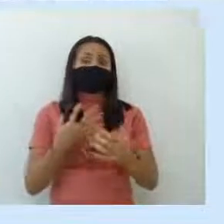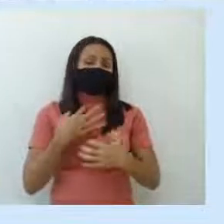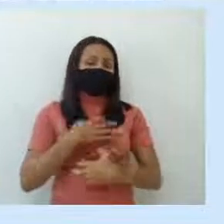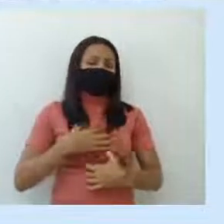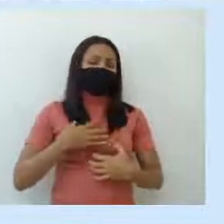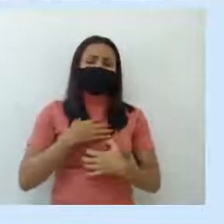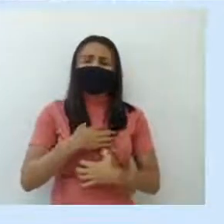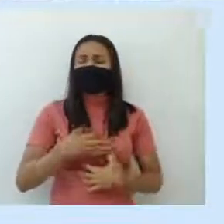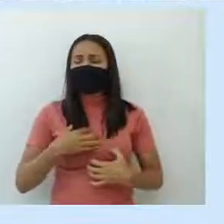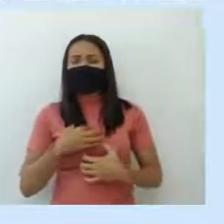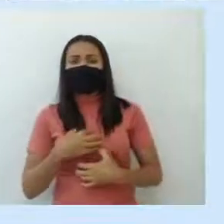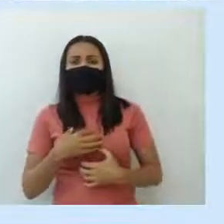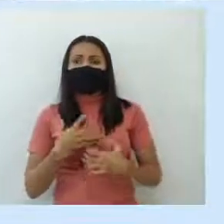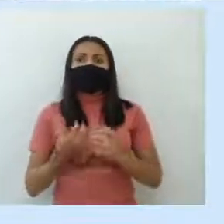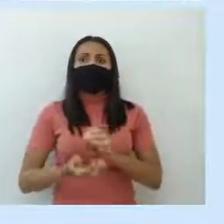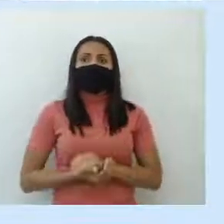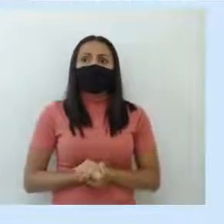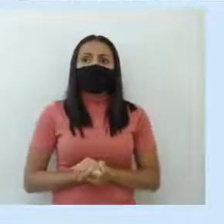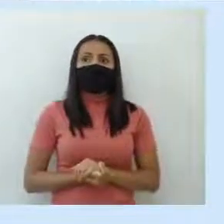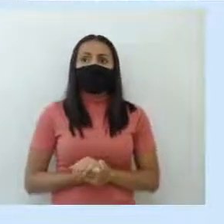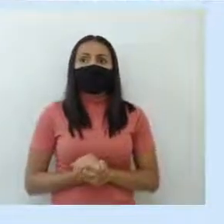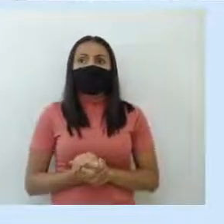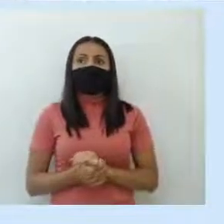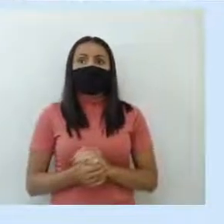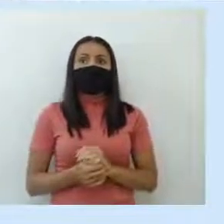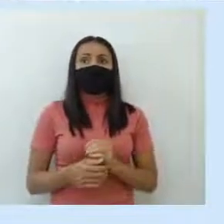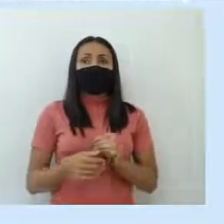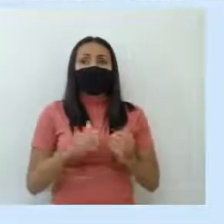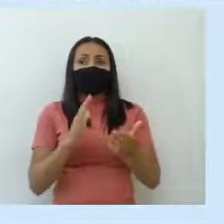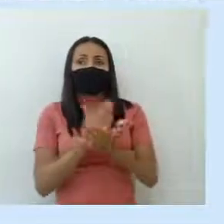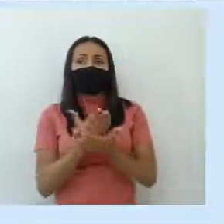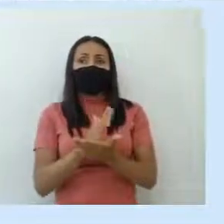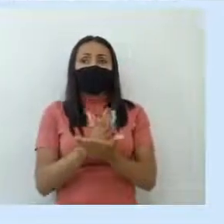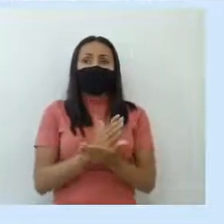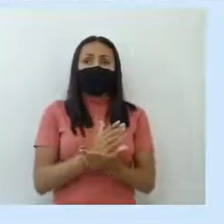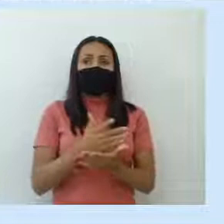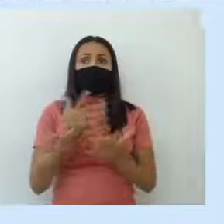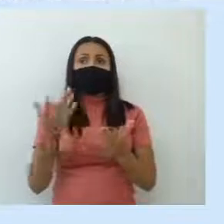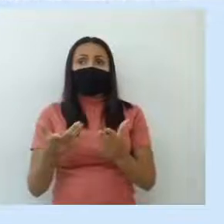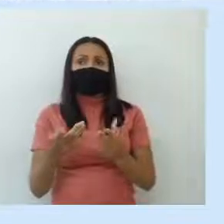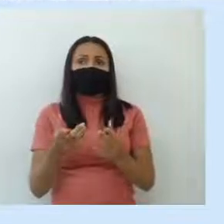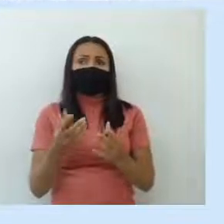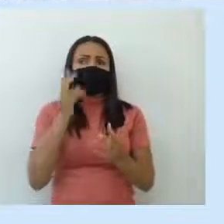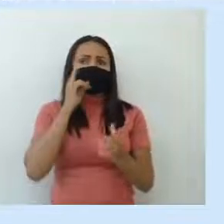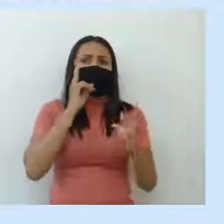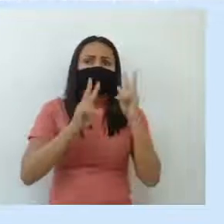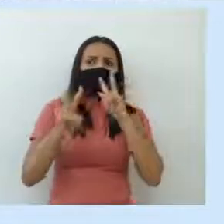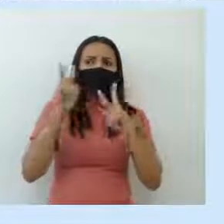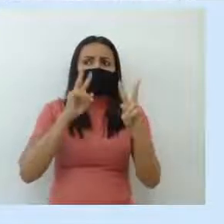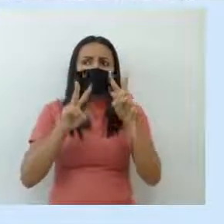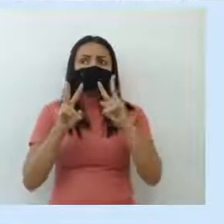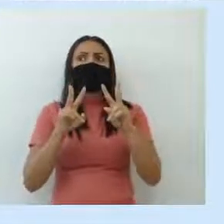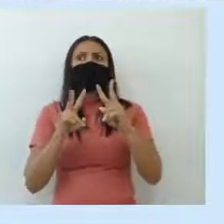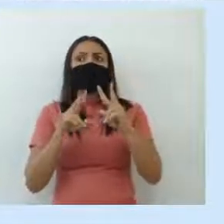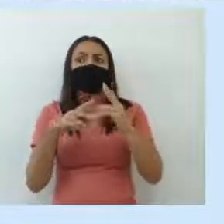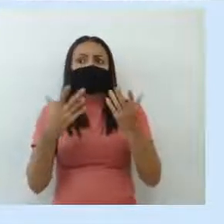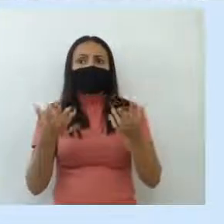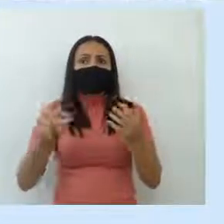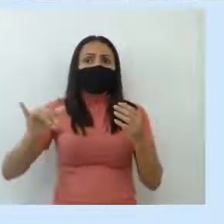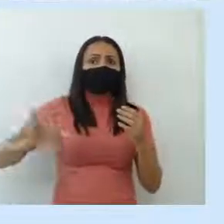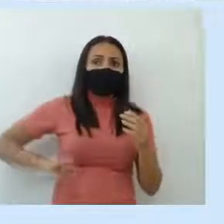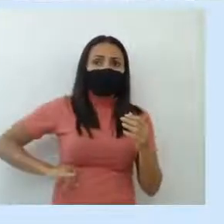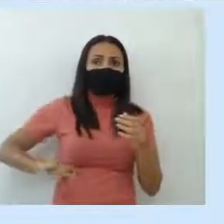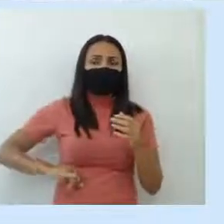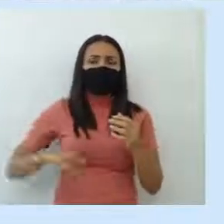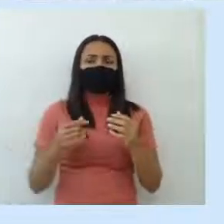era tanto, que alguns cativos aceitavam vigiar e punir seus companheiros de sofrimento em troca de um pouco mais de